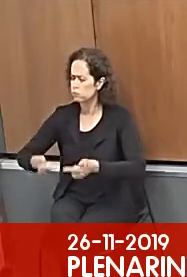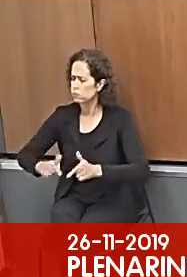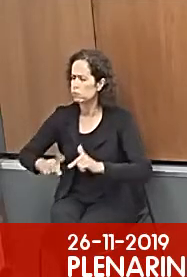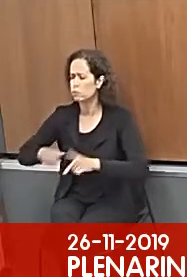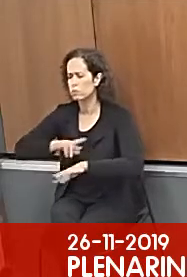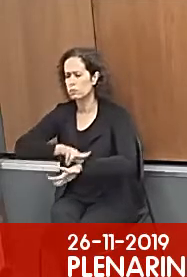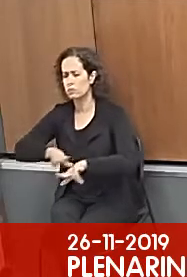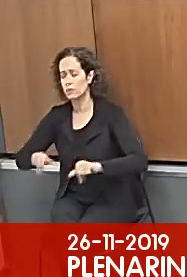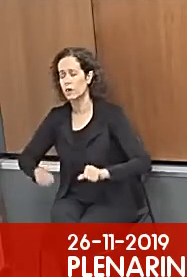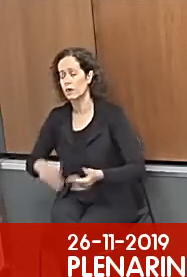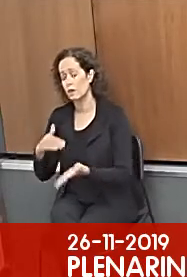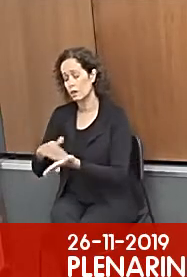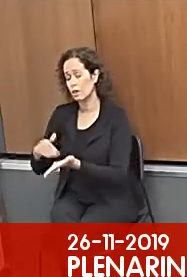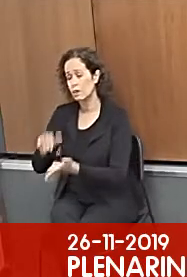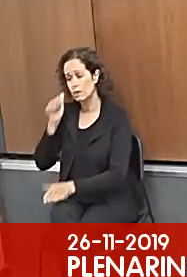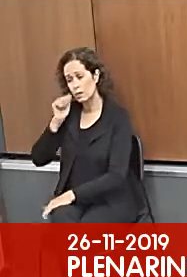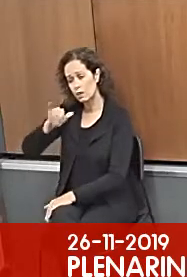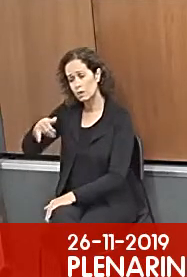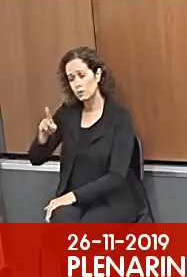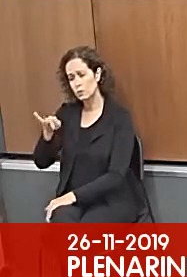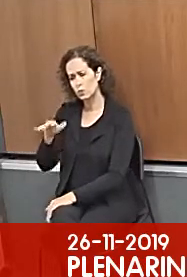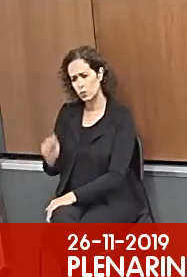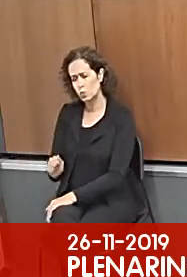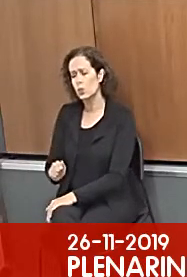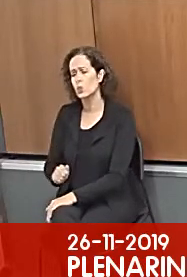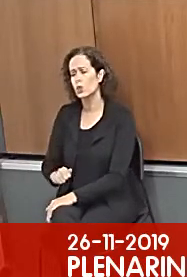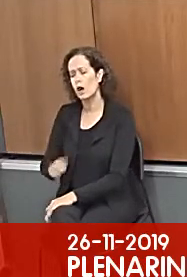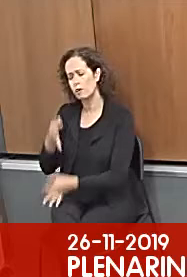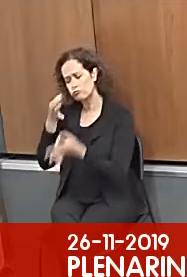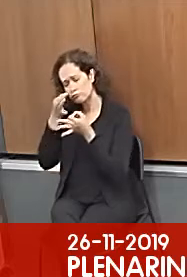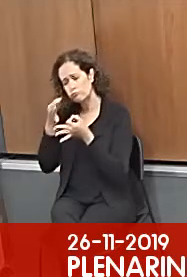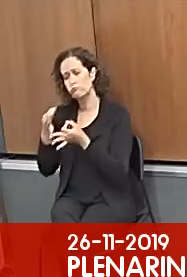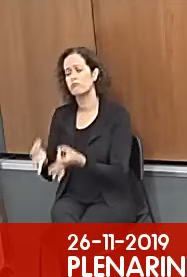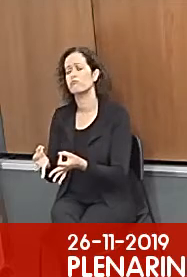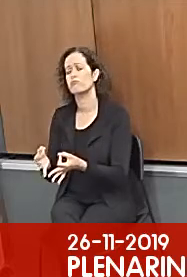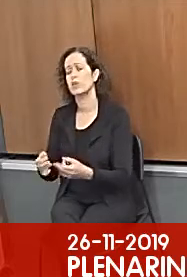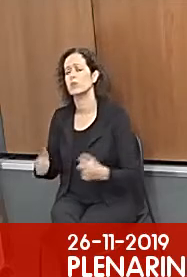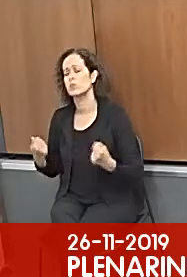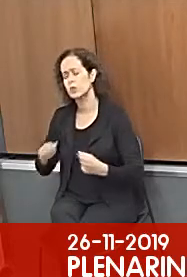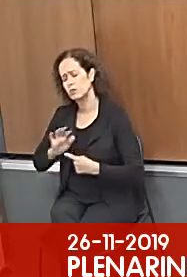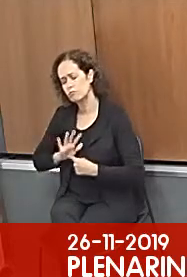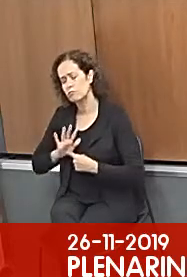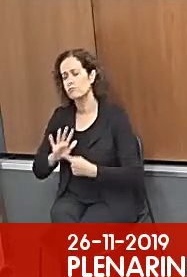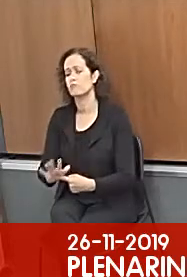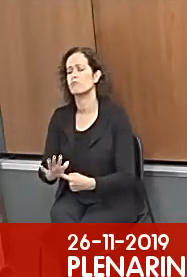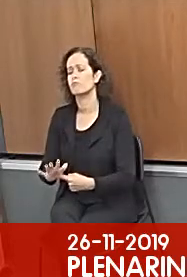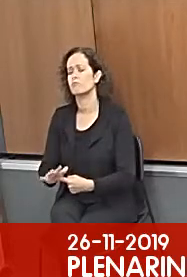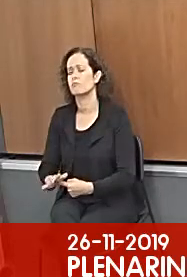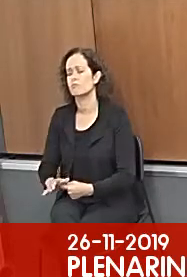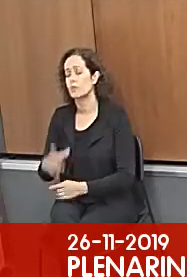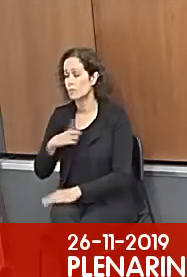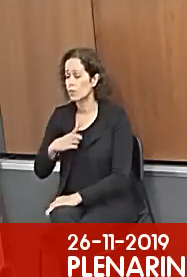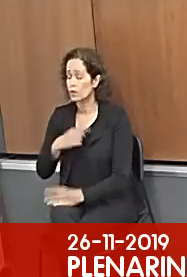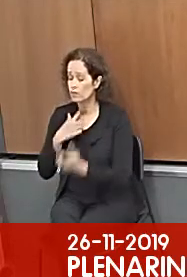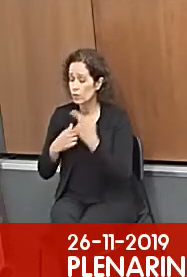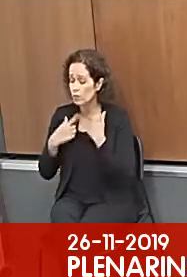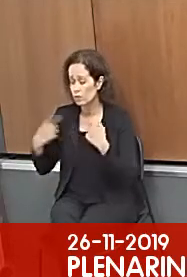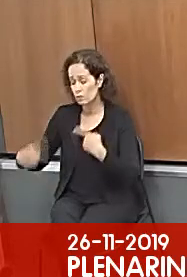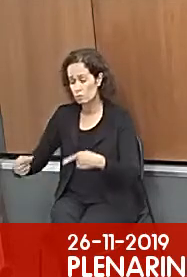a secretária Júlia nos ouviu. Então, isso tem que ser registrado. Está tendo vontade